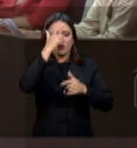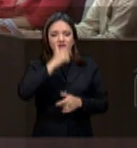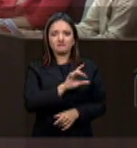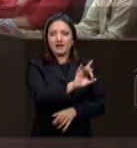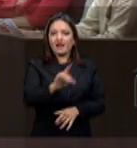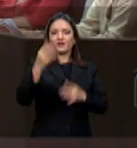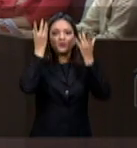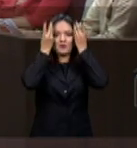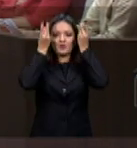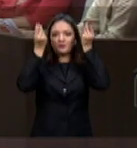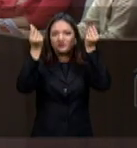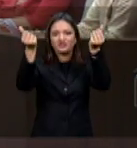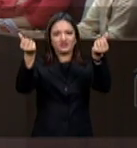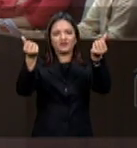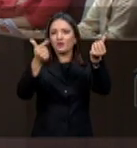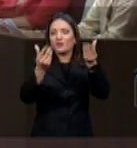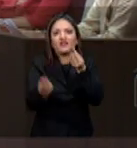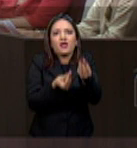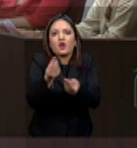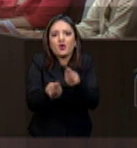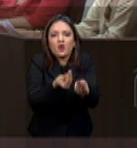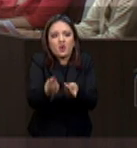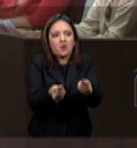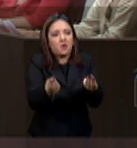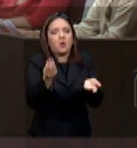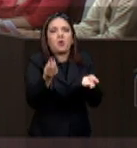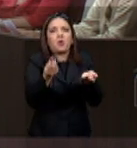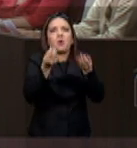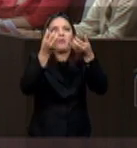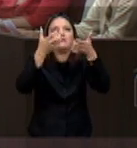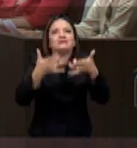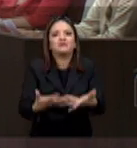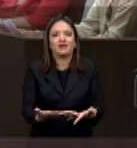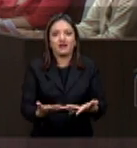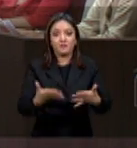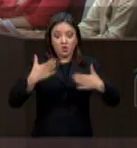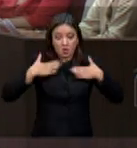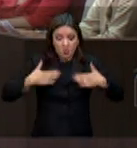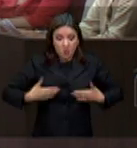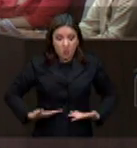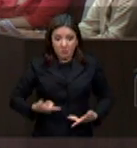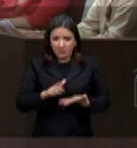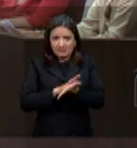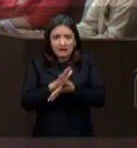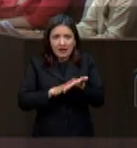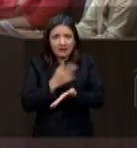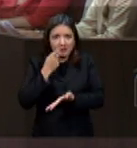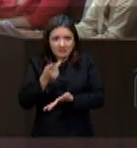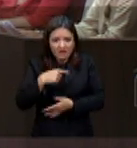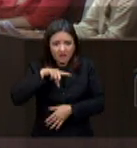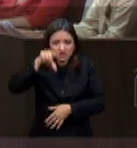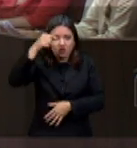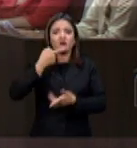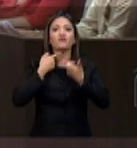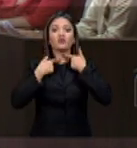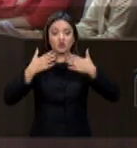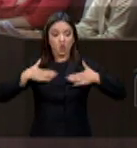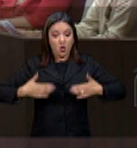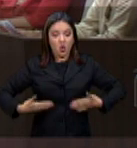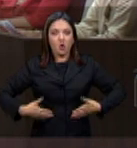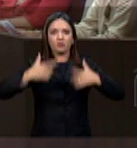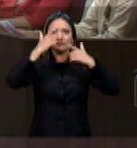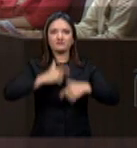indivíduo não é anatômica. Não há nada no corpo que indique preferências. O corpo é um evento